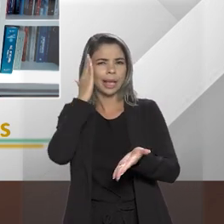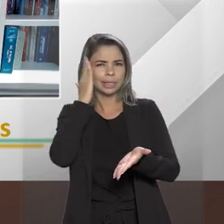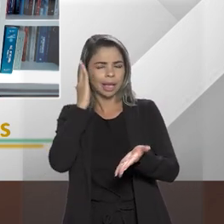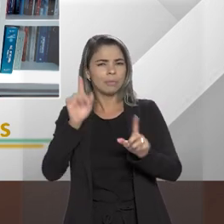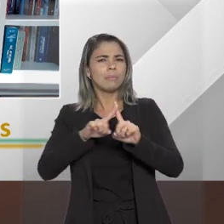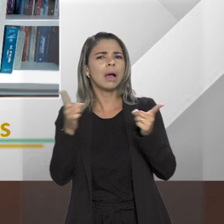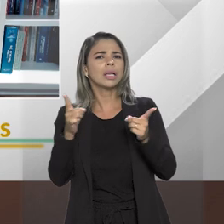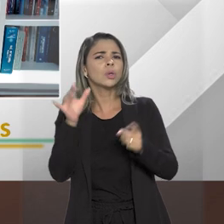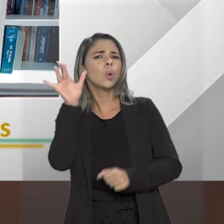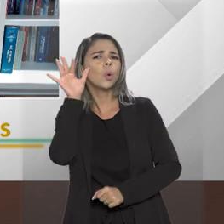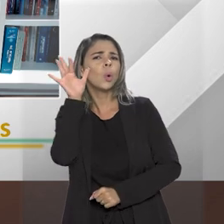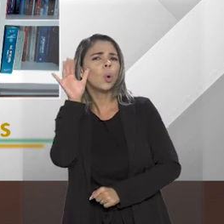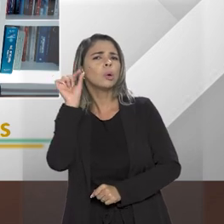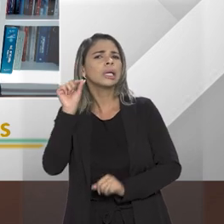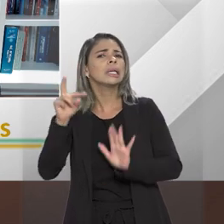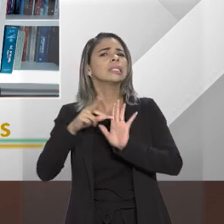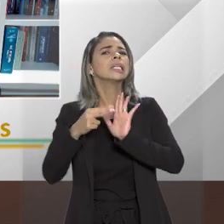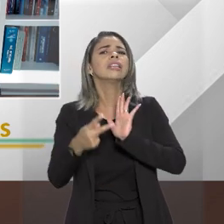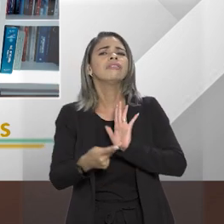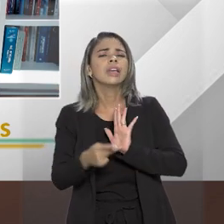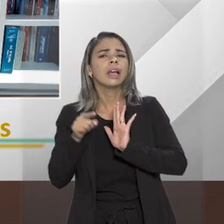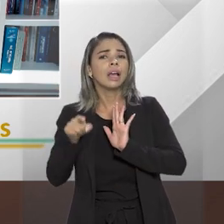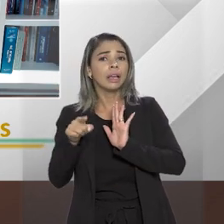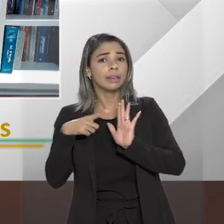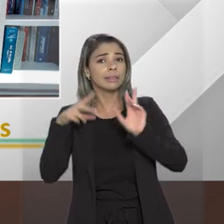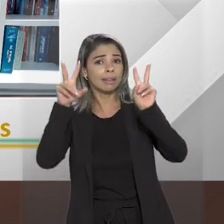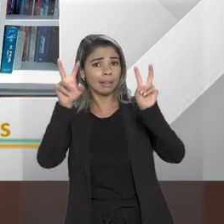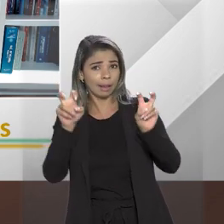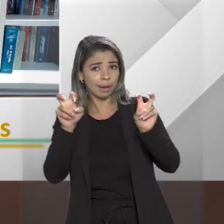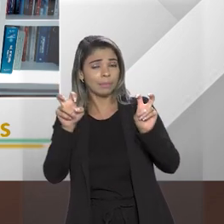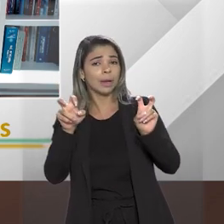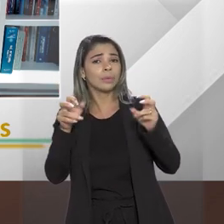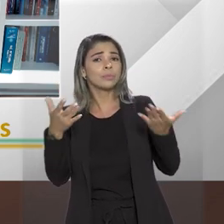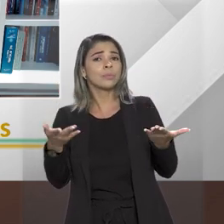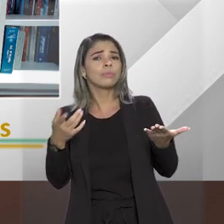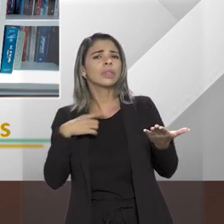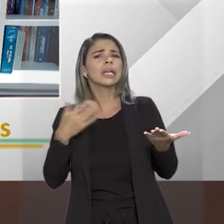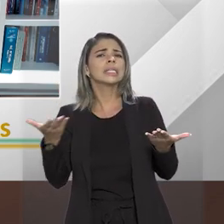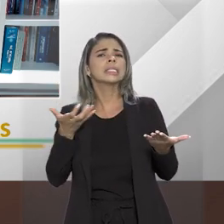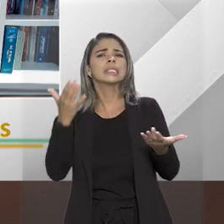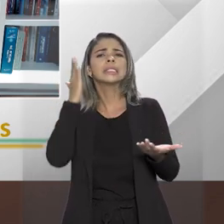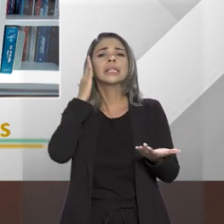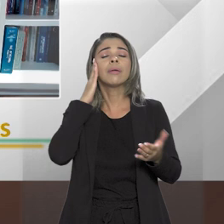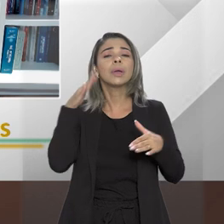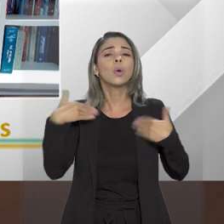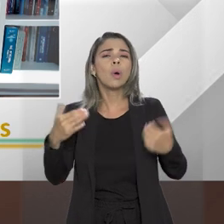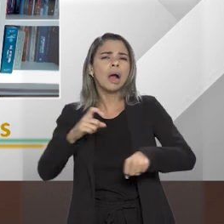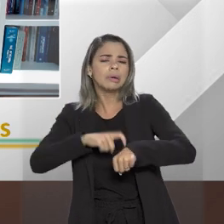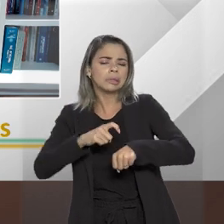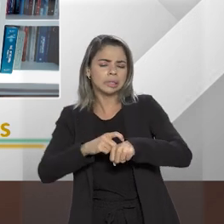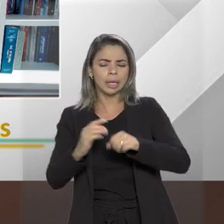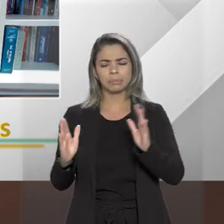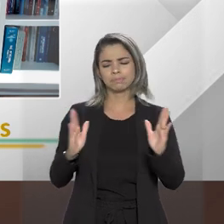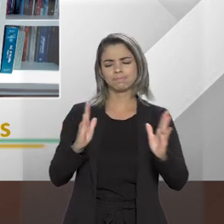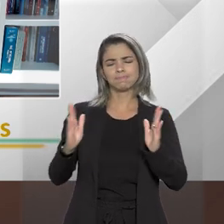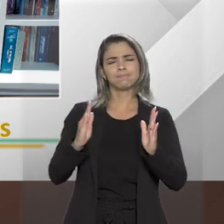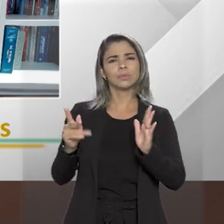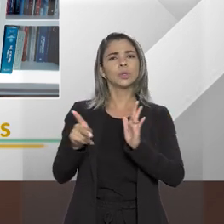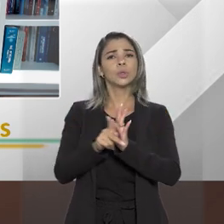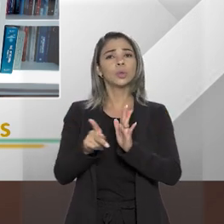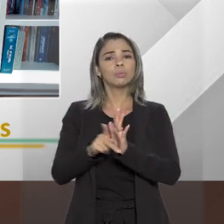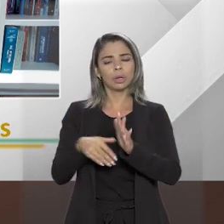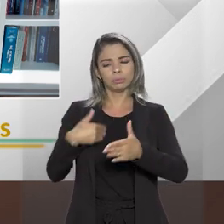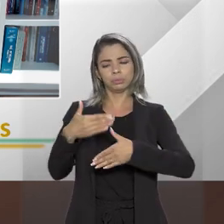por curiosidade, antes de a gente falar da temática em si, eu gostaria de saber qual o tempo gasto, em média, para a